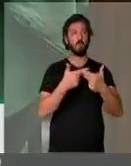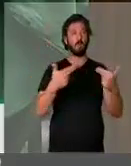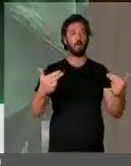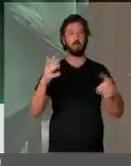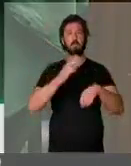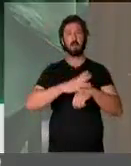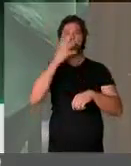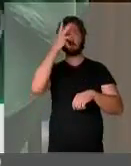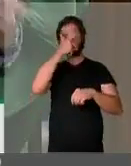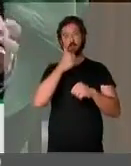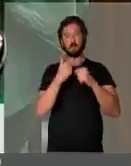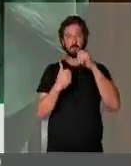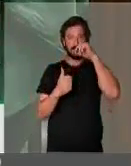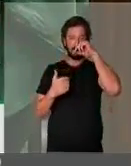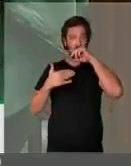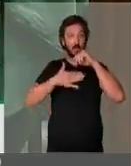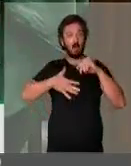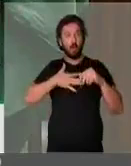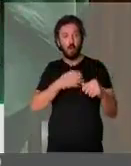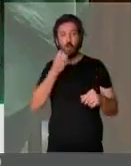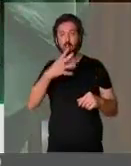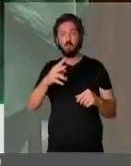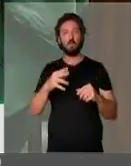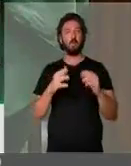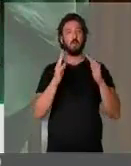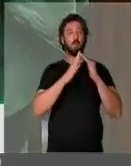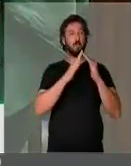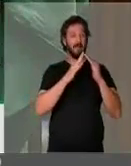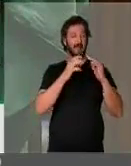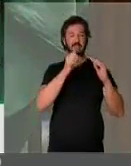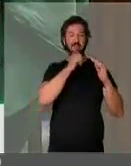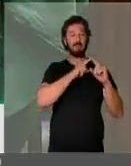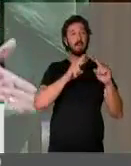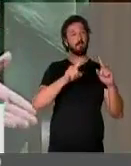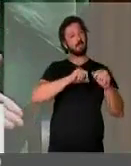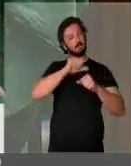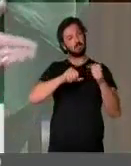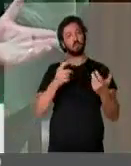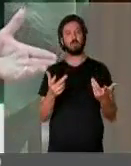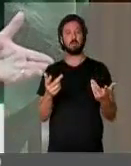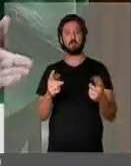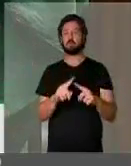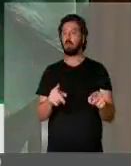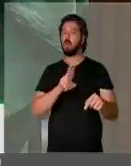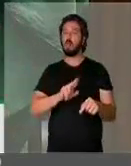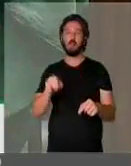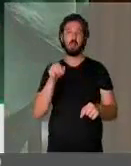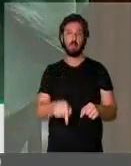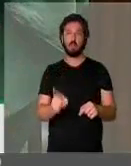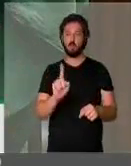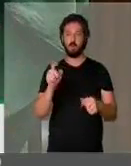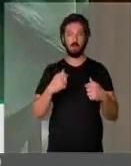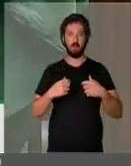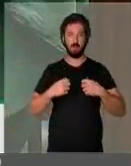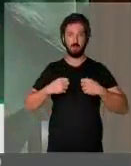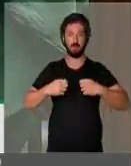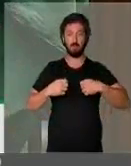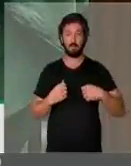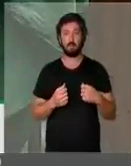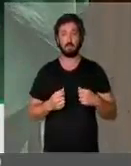é mais bonita. É gostoso de se viver dentro de uma casa velha que foi reformada. Mas, infelizmente, não é isso que está acontecendo no nosso